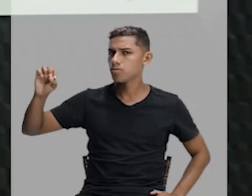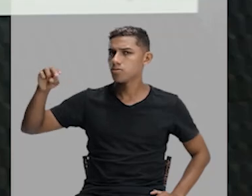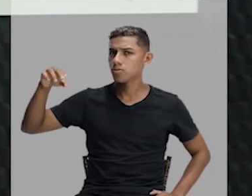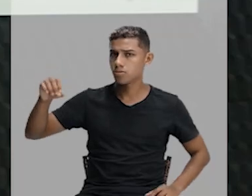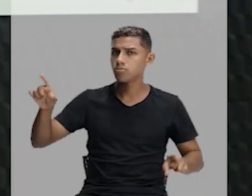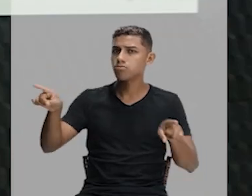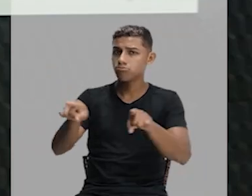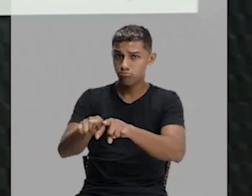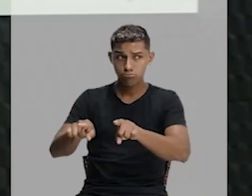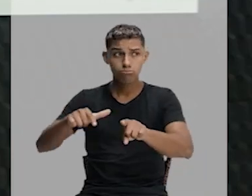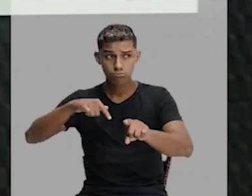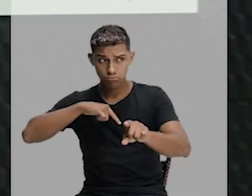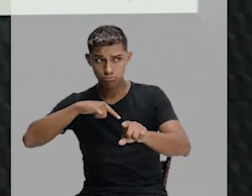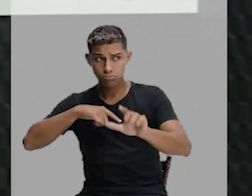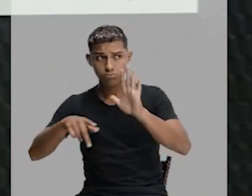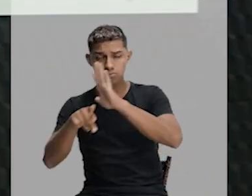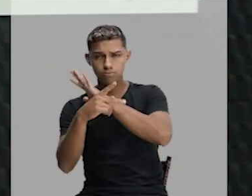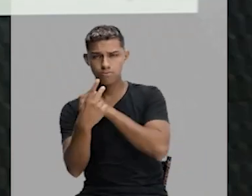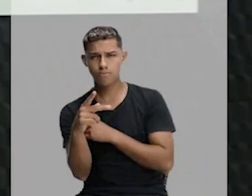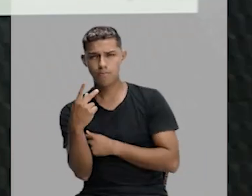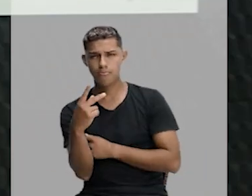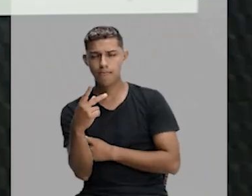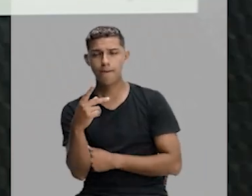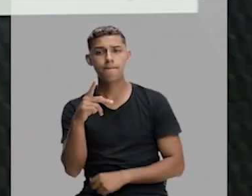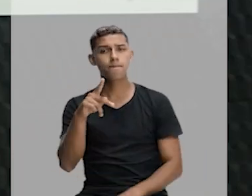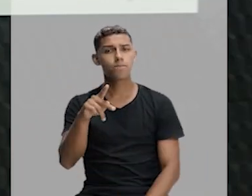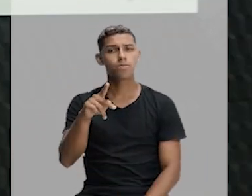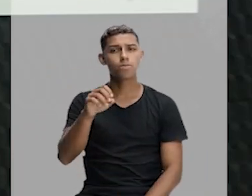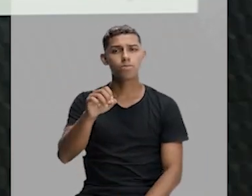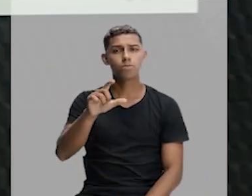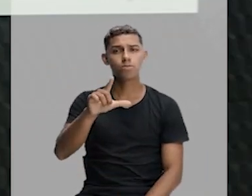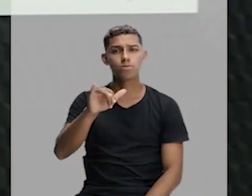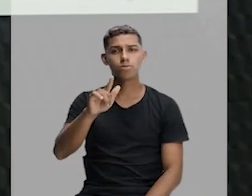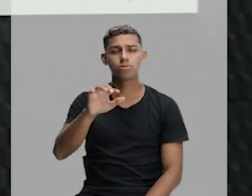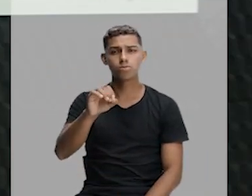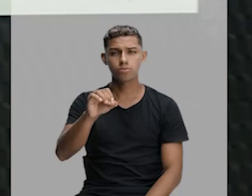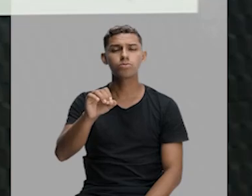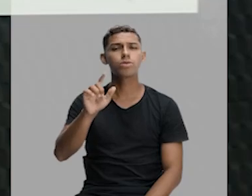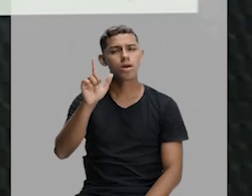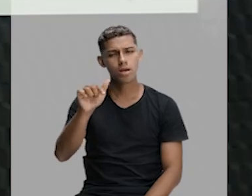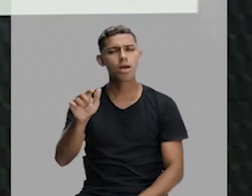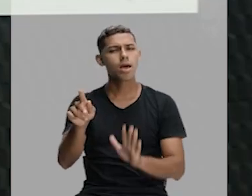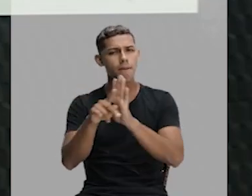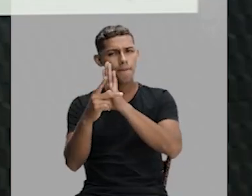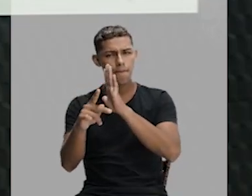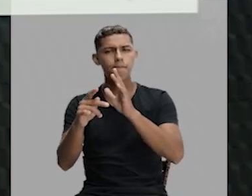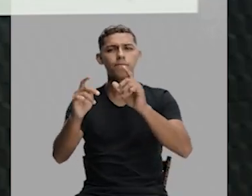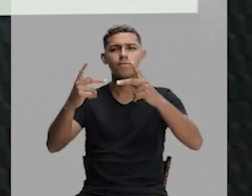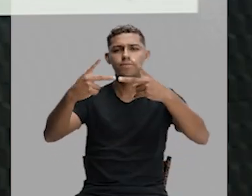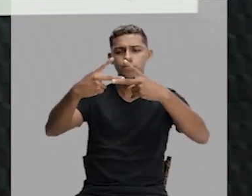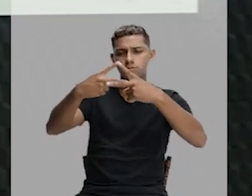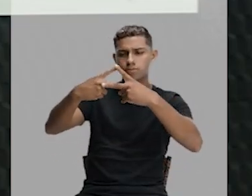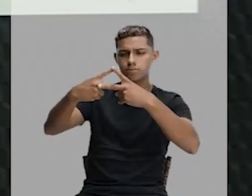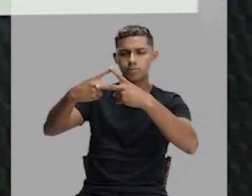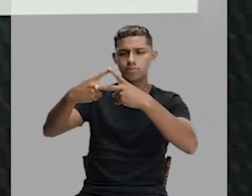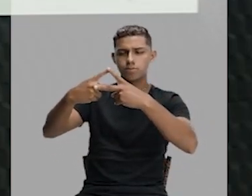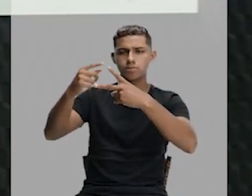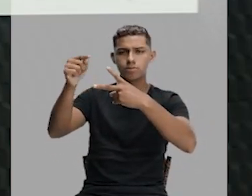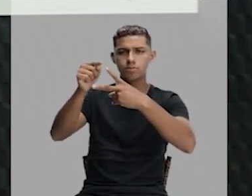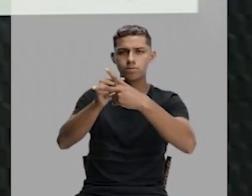eu vou formar aqui um polígono, que vai ser aqui um triângulo, né? Um